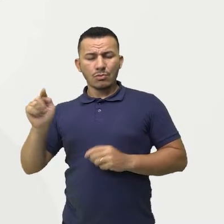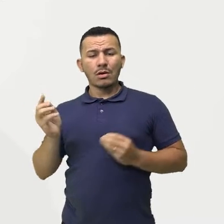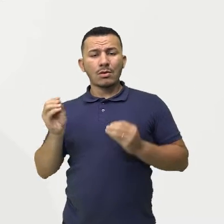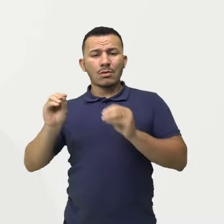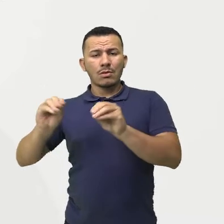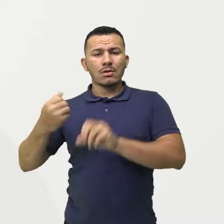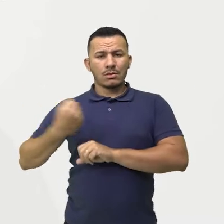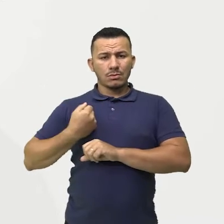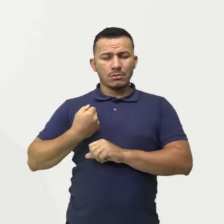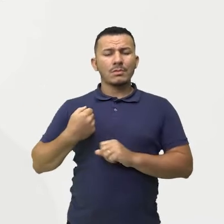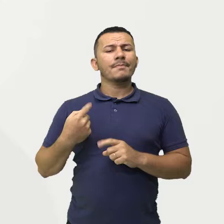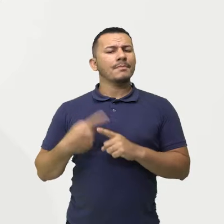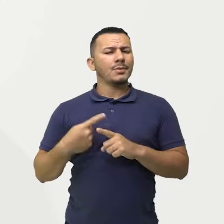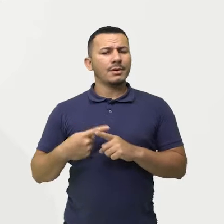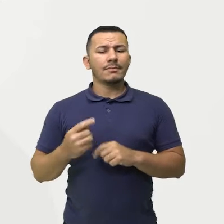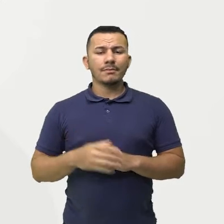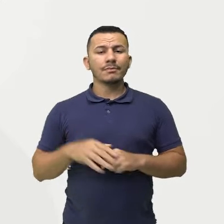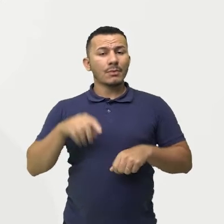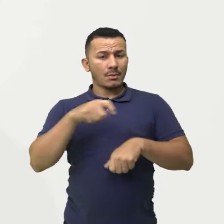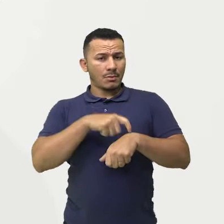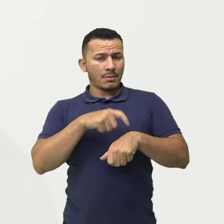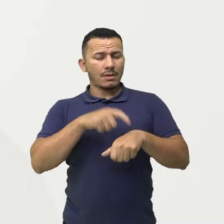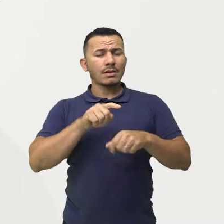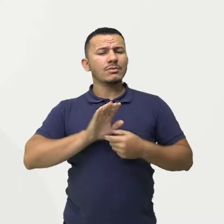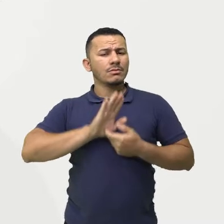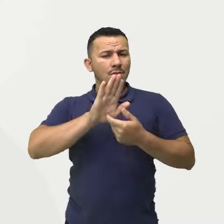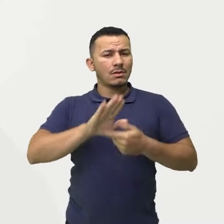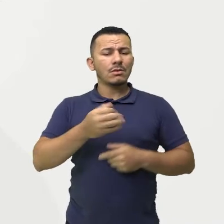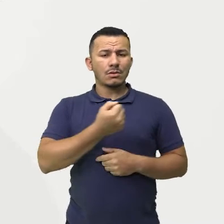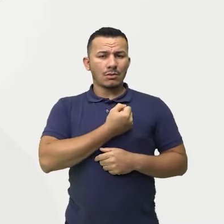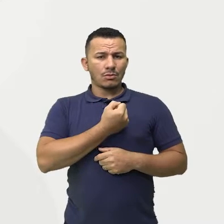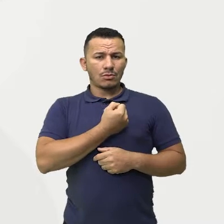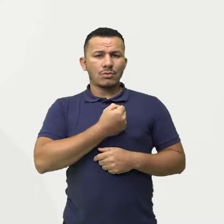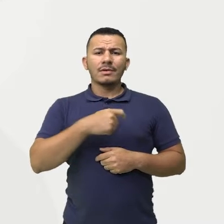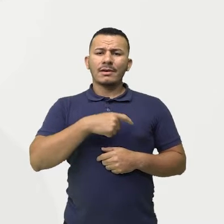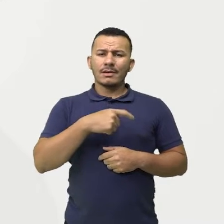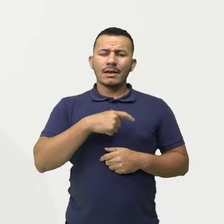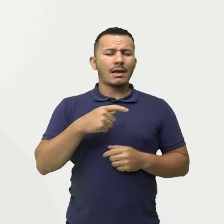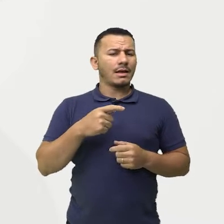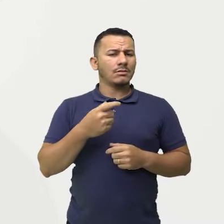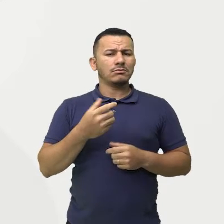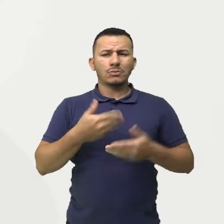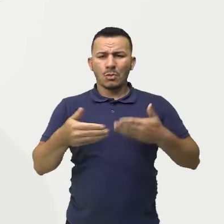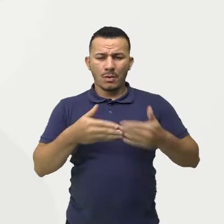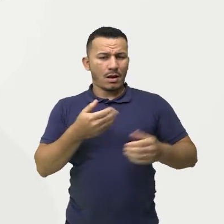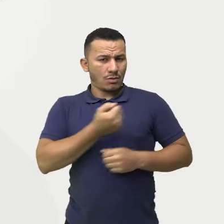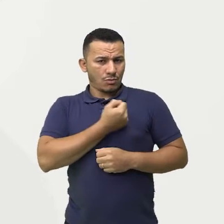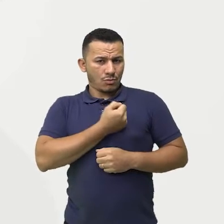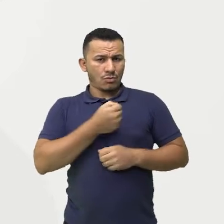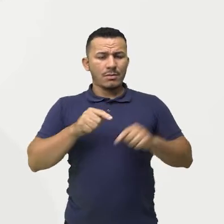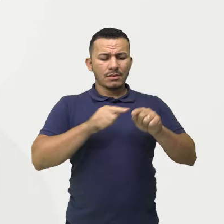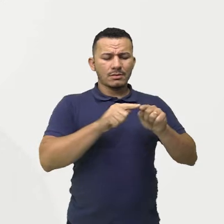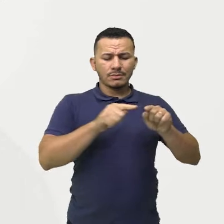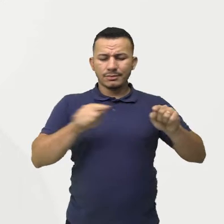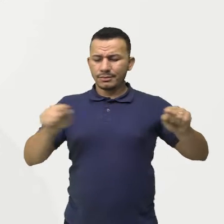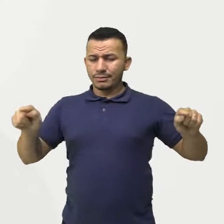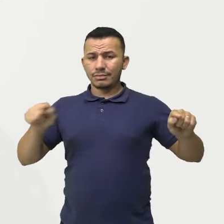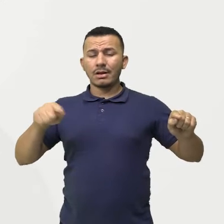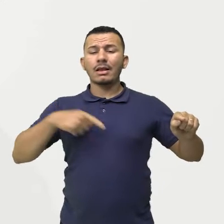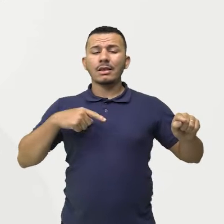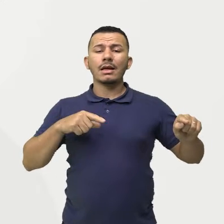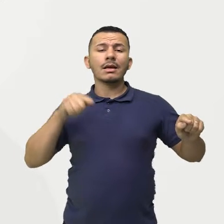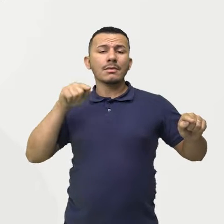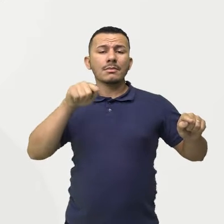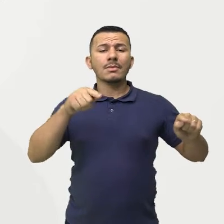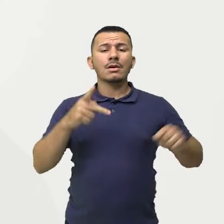quê? Quando nós vamos representar tais algarismos na reta, isso está ligado a um